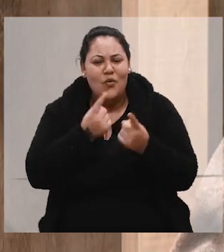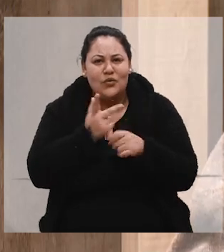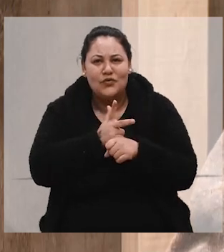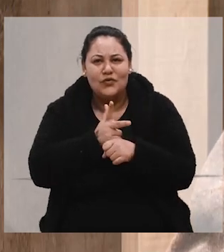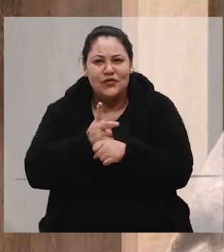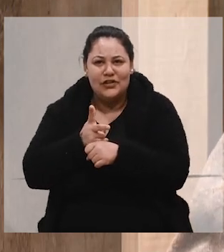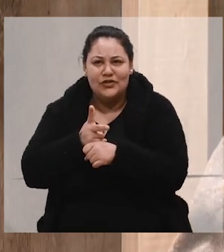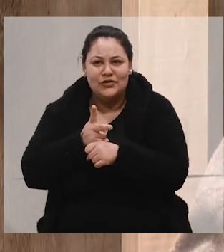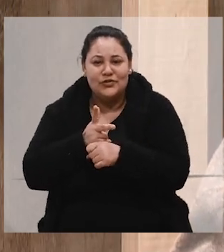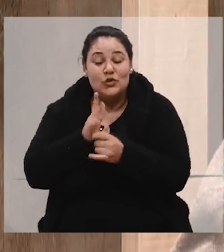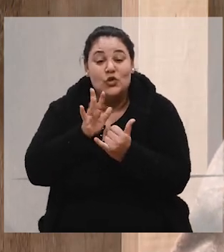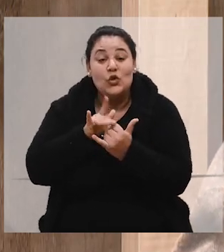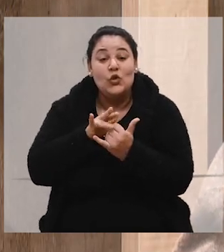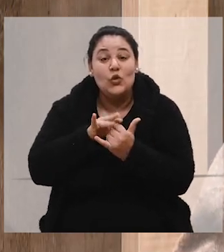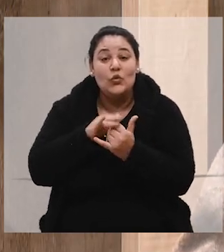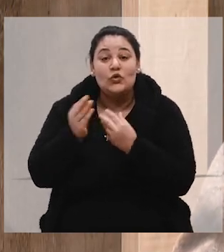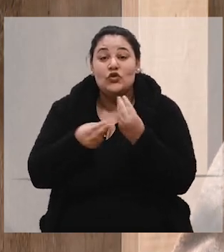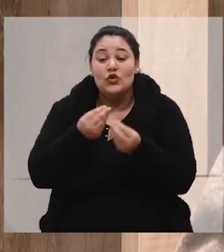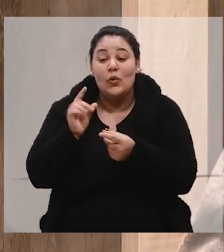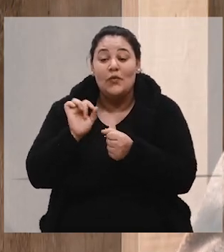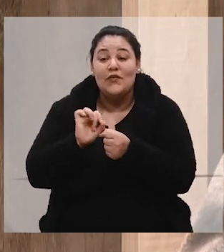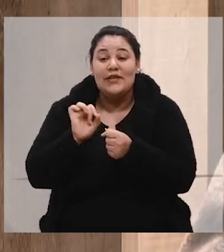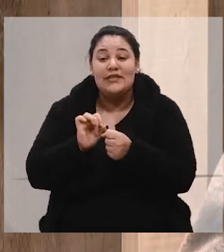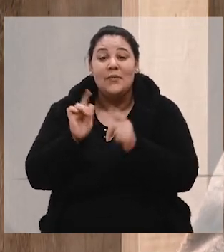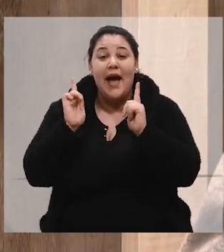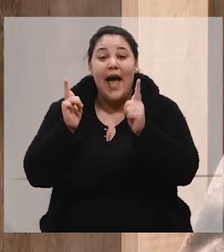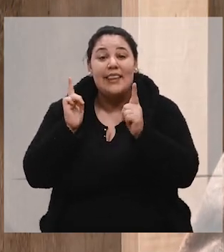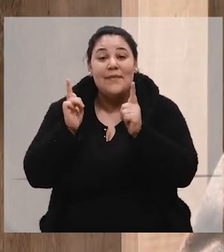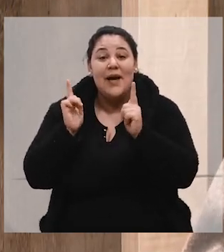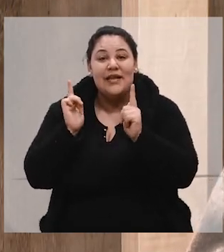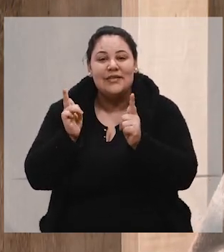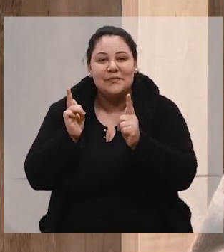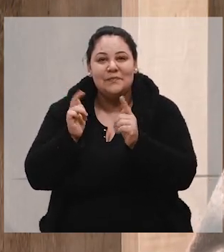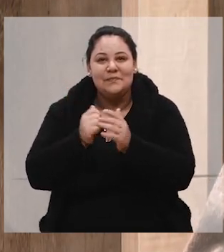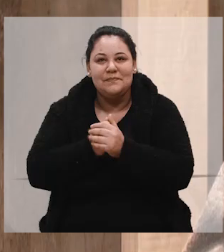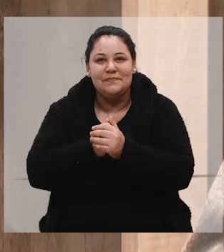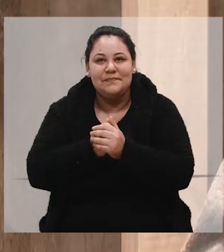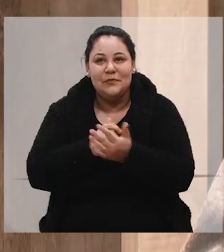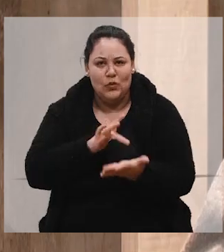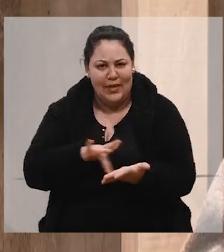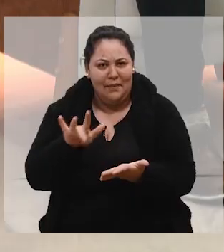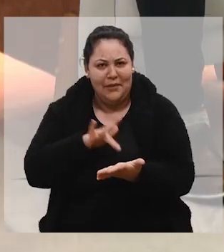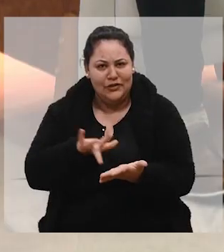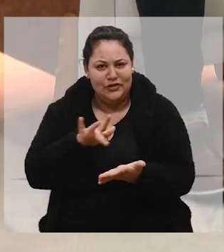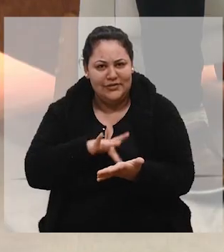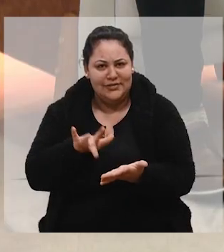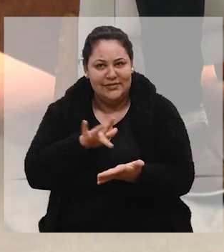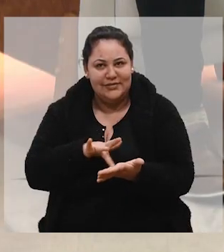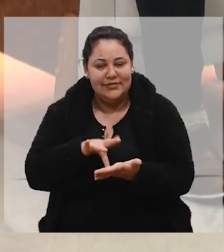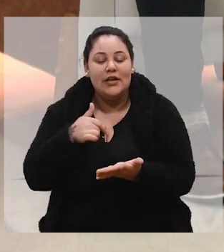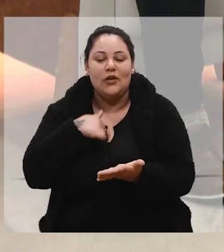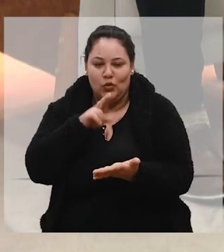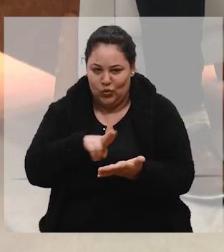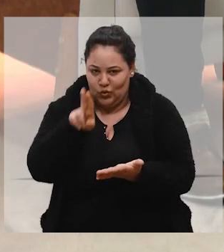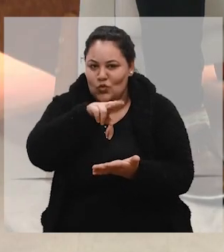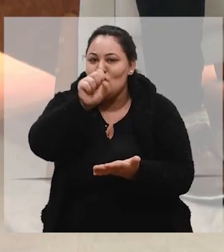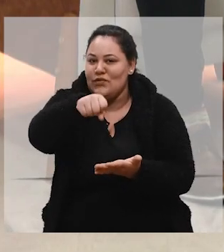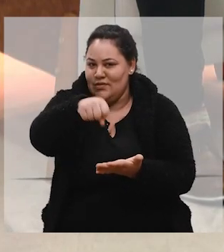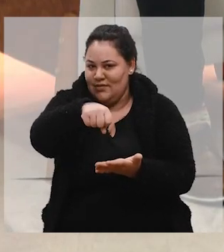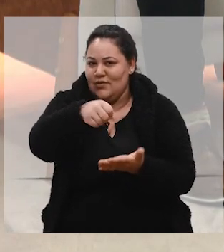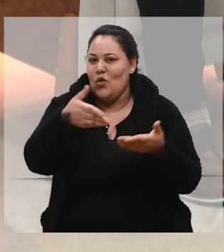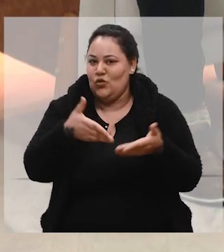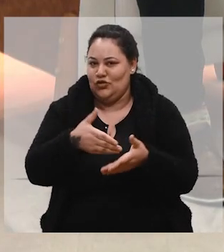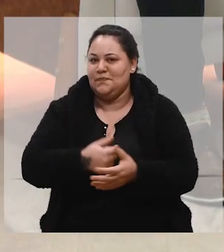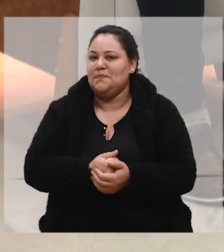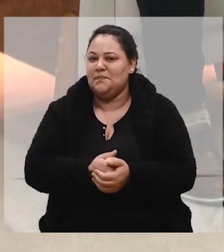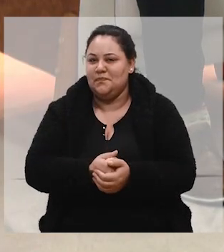vi uns vídeos do meu YouTube de como fazer uma animação. Você tens usado o tablet, né? Sim, eu uso o